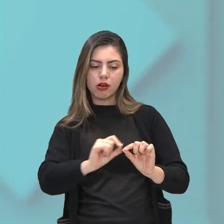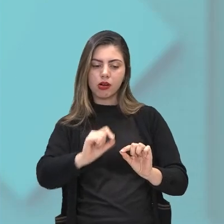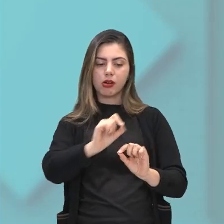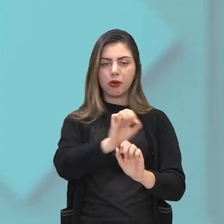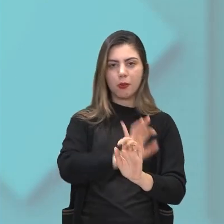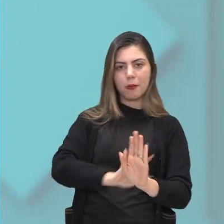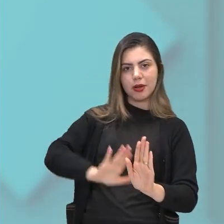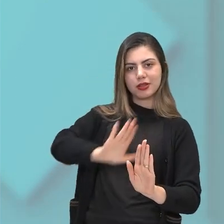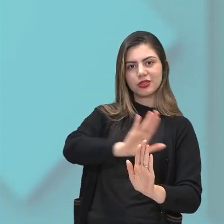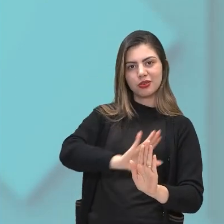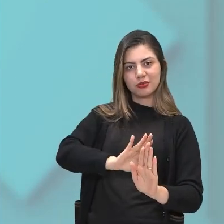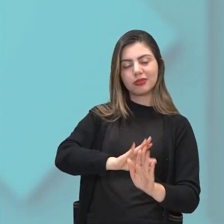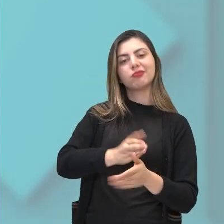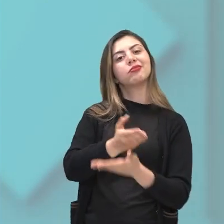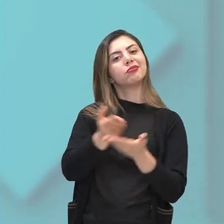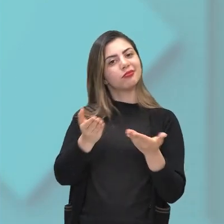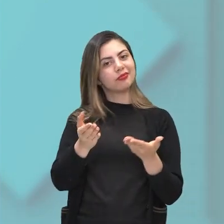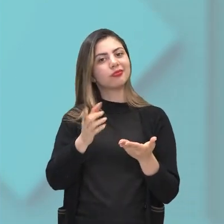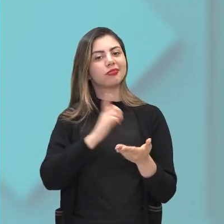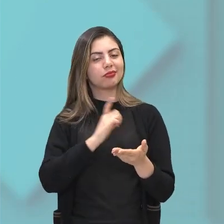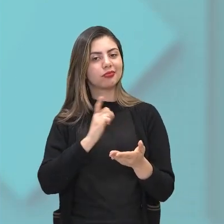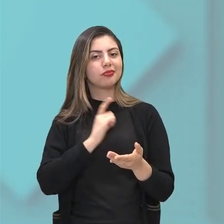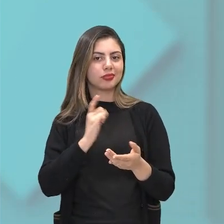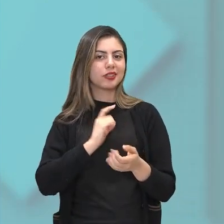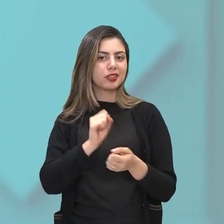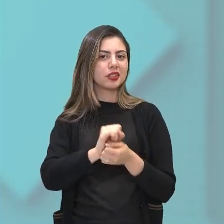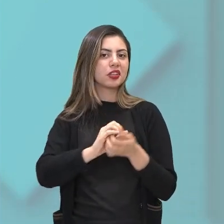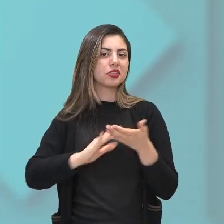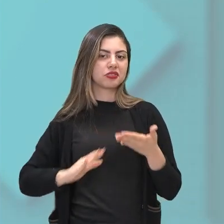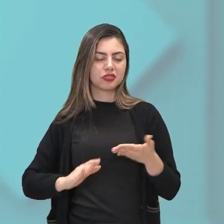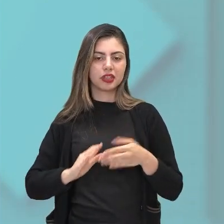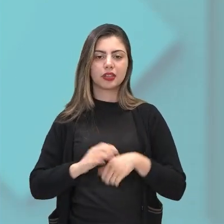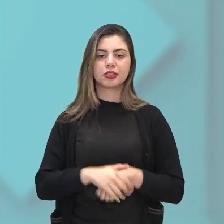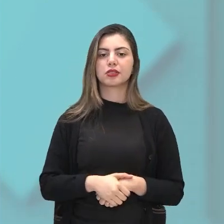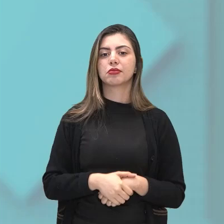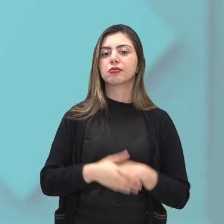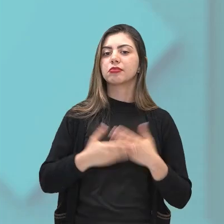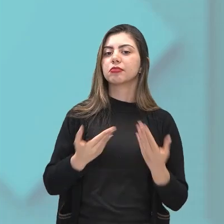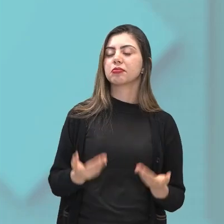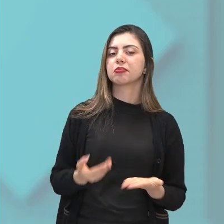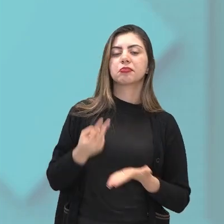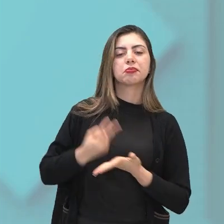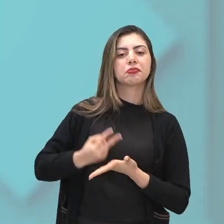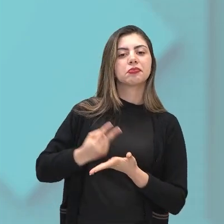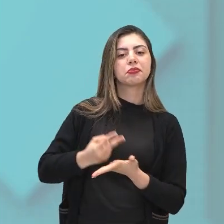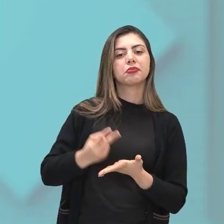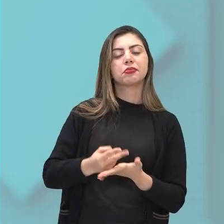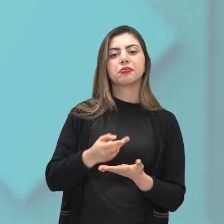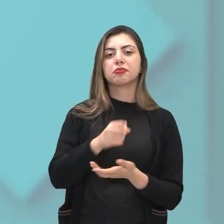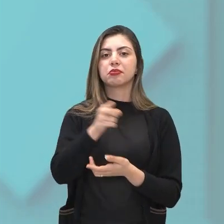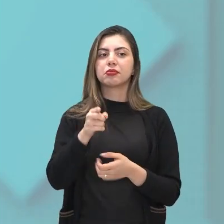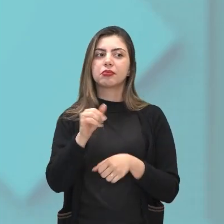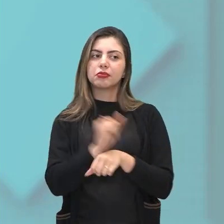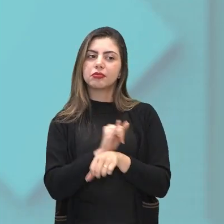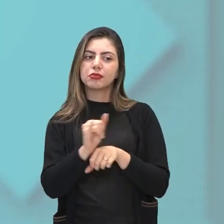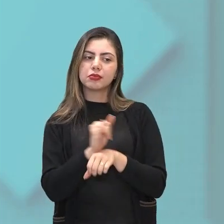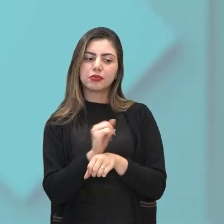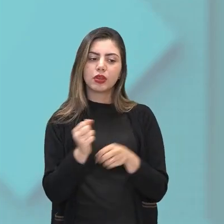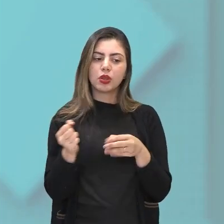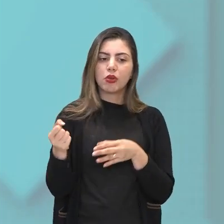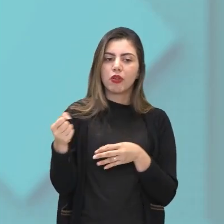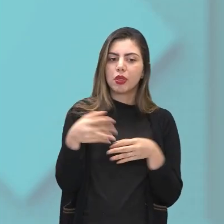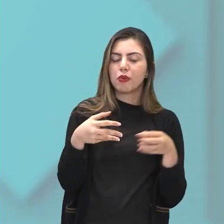já fazendo nas letras a sombra. E cada vez que você coloca uma técnica diferente,